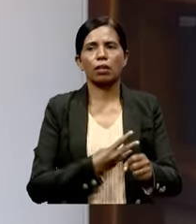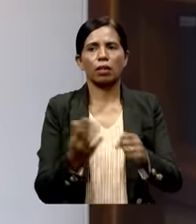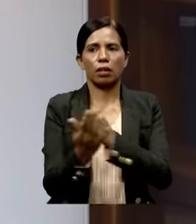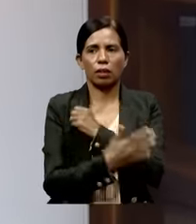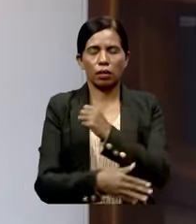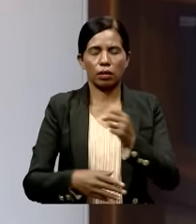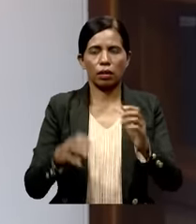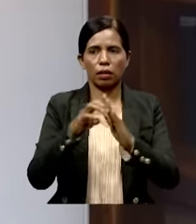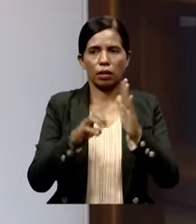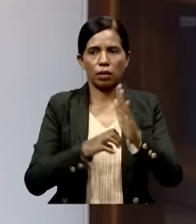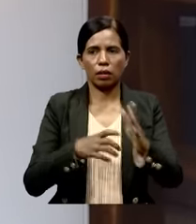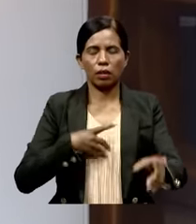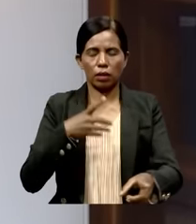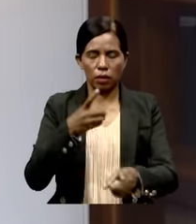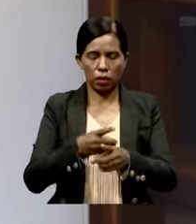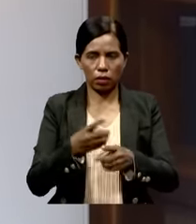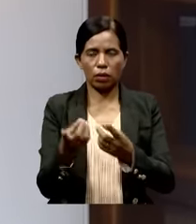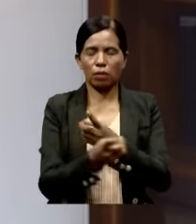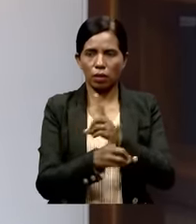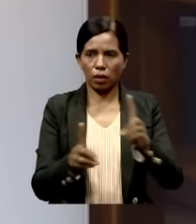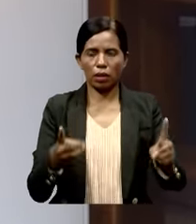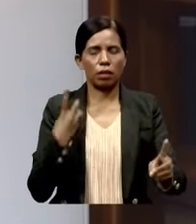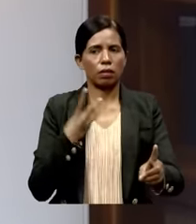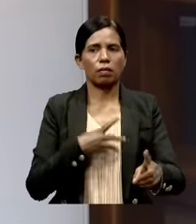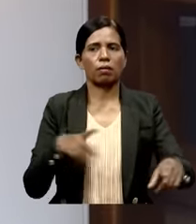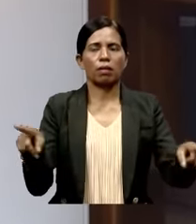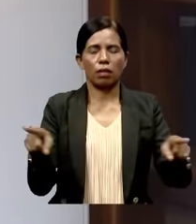direito demokratiko, dia kliu ita mos ane sambat tida